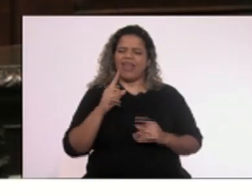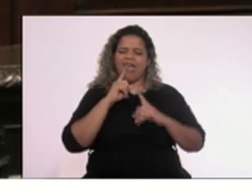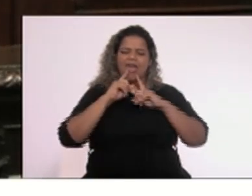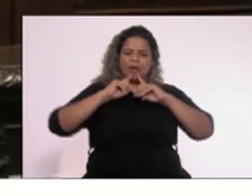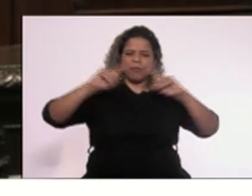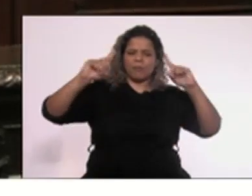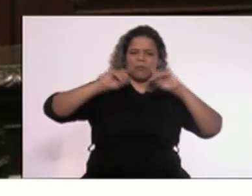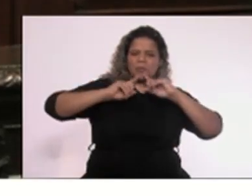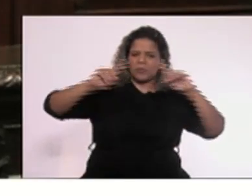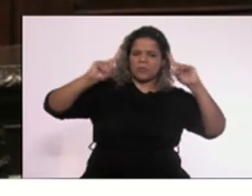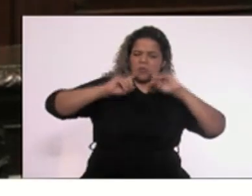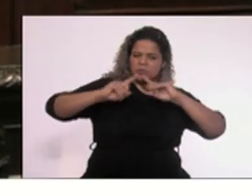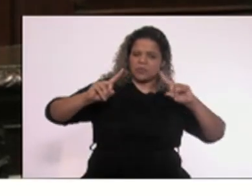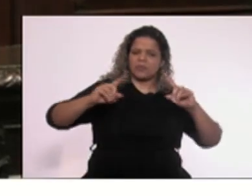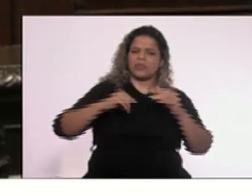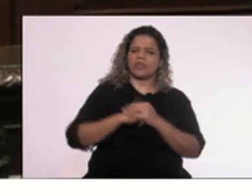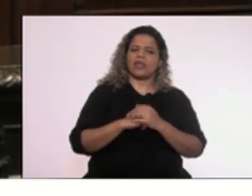manifesto